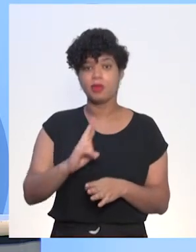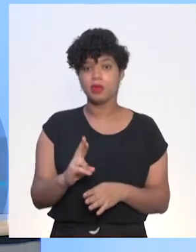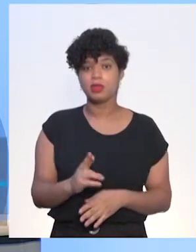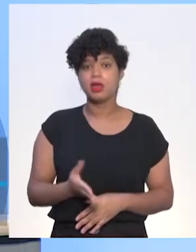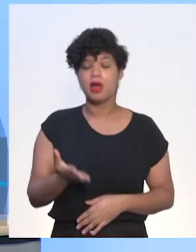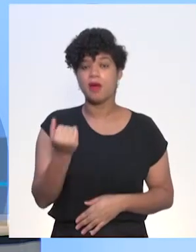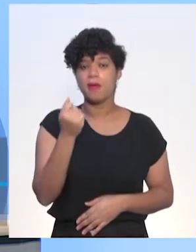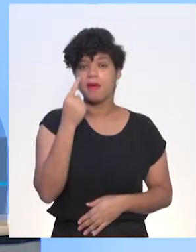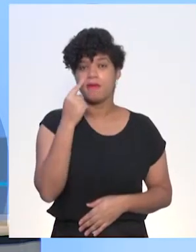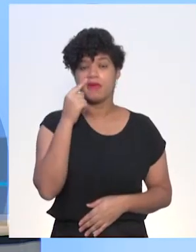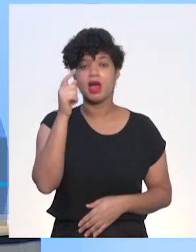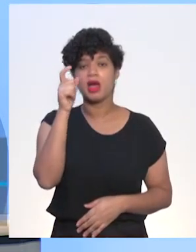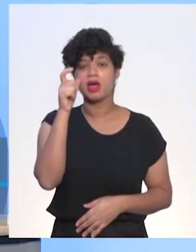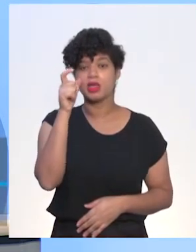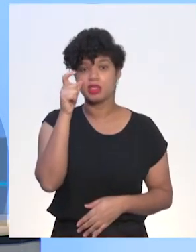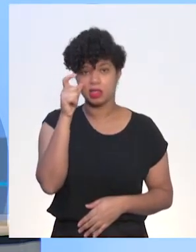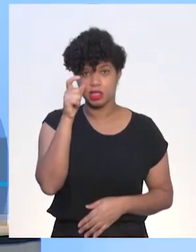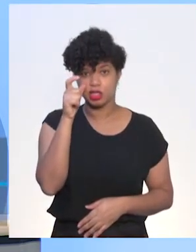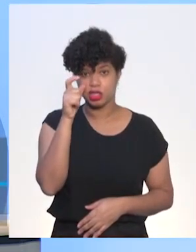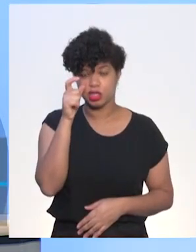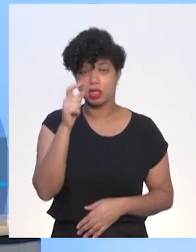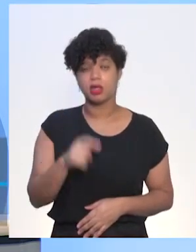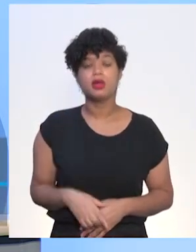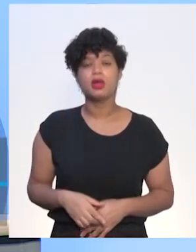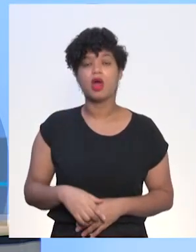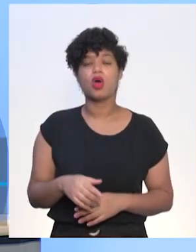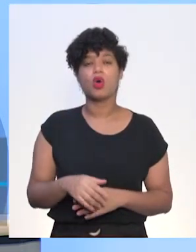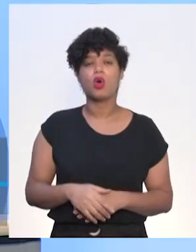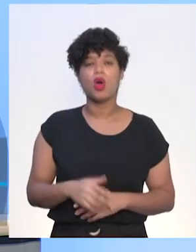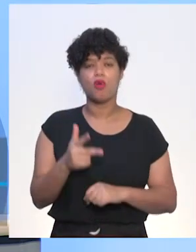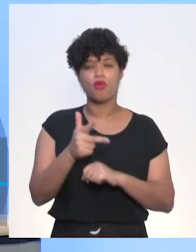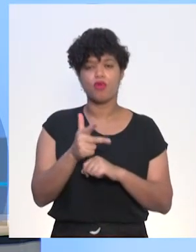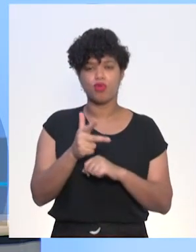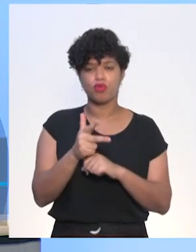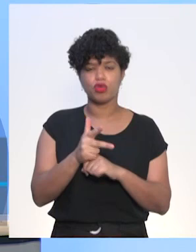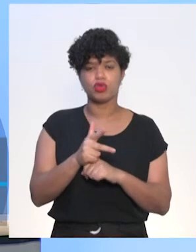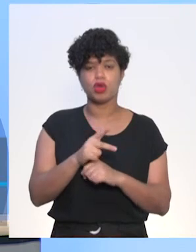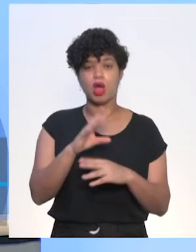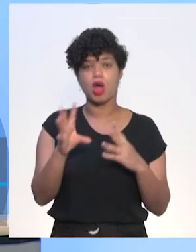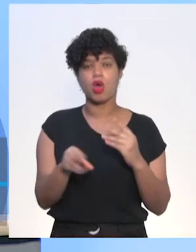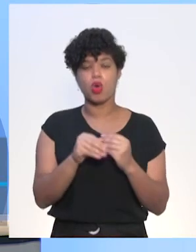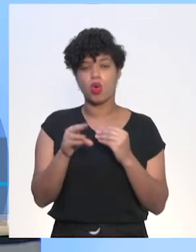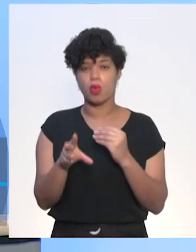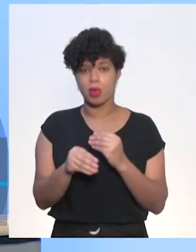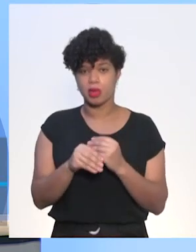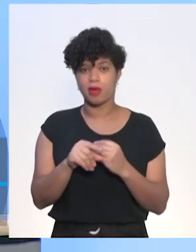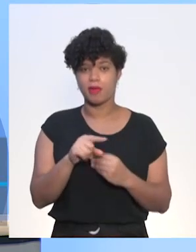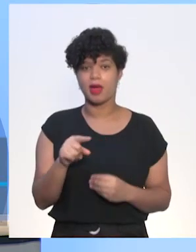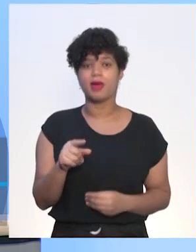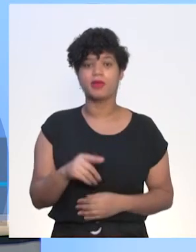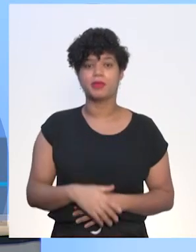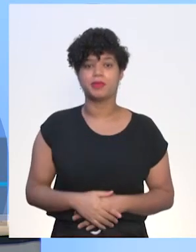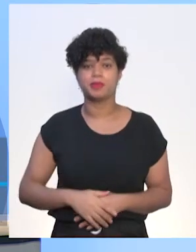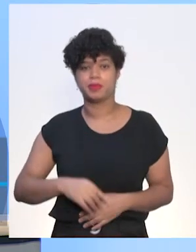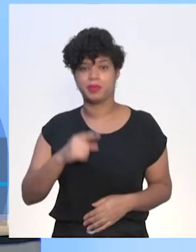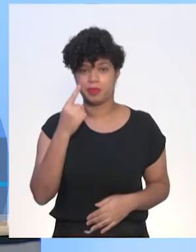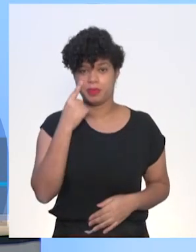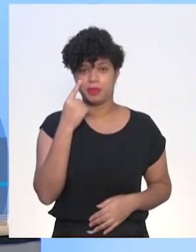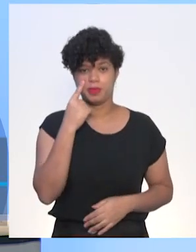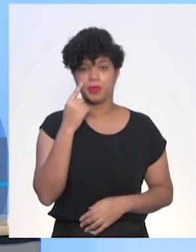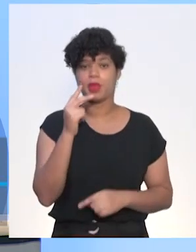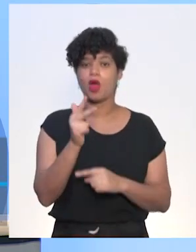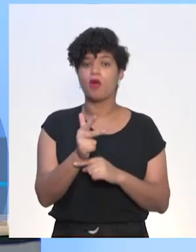mim nós vamos assistir porque vai complementar algumas coisas aí do que vocês precisam A gente a gente vai assistir a um vídeo